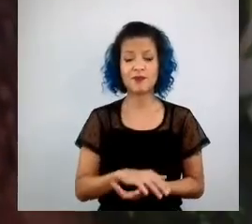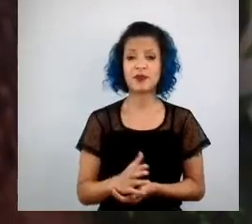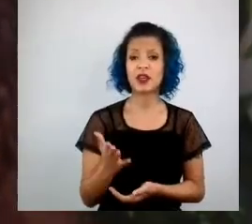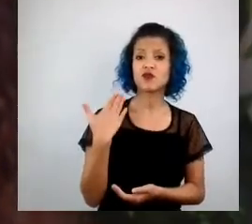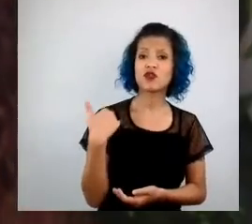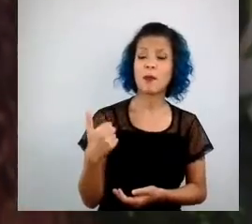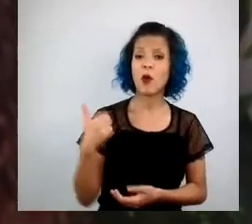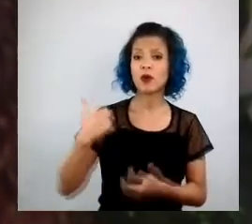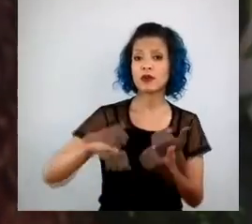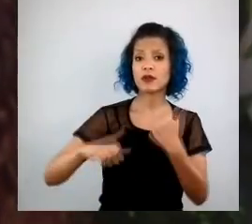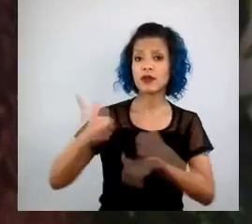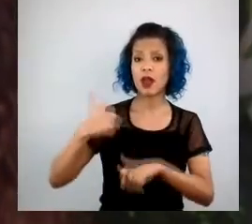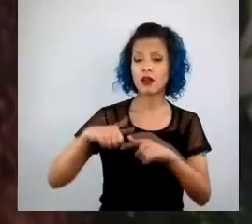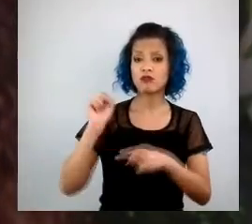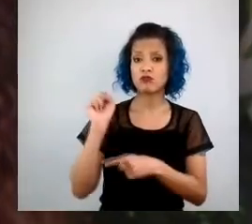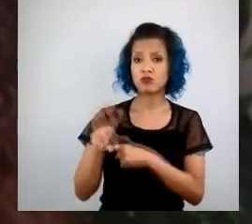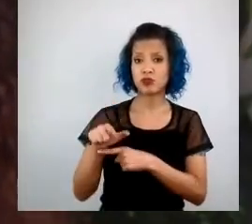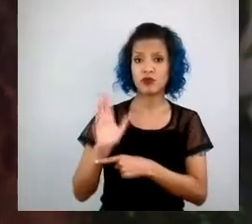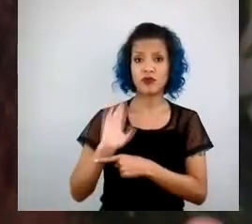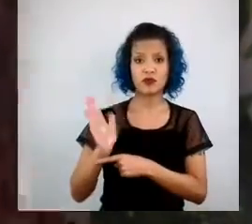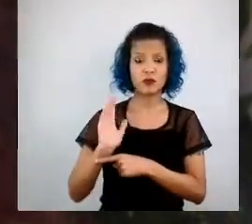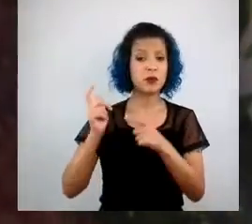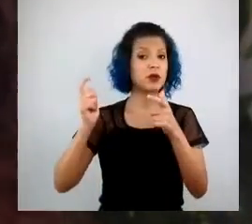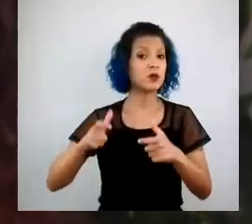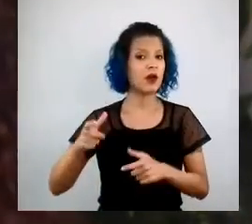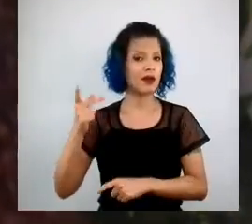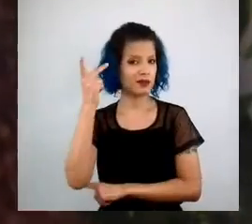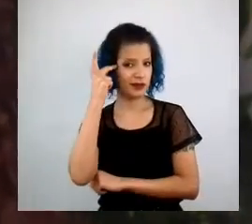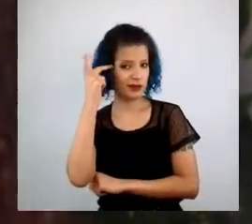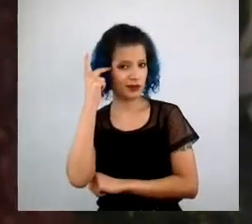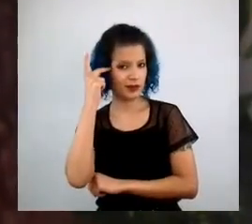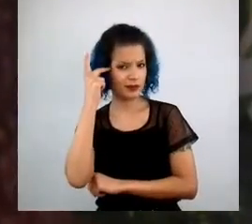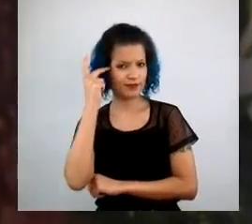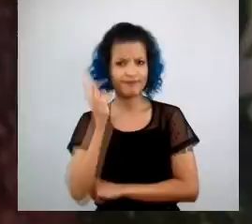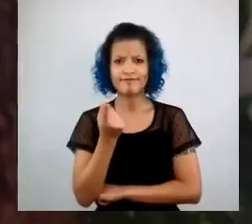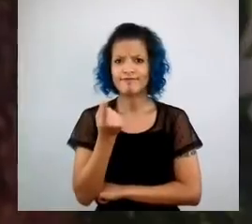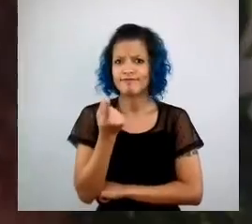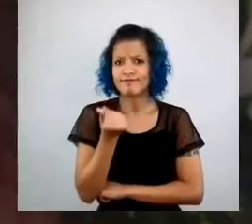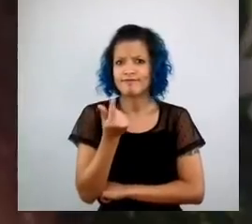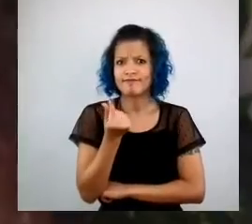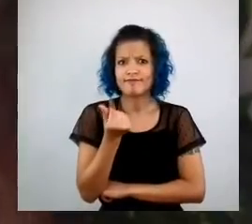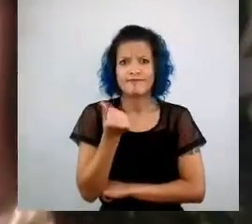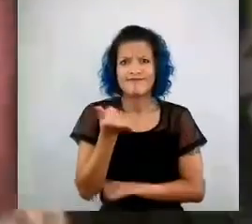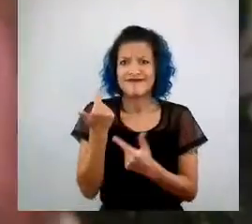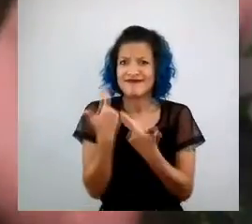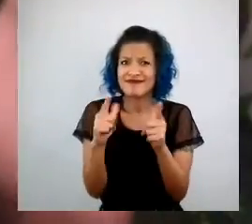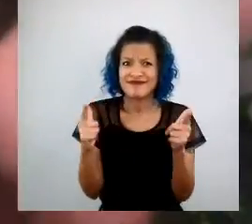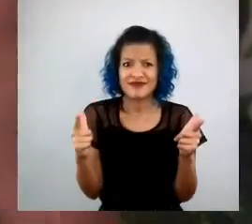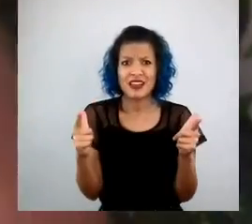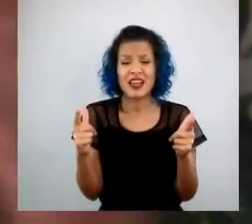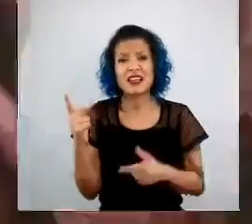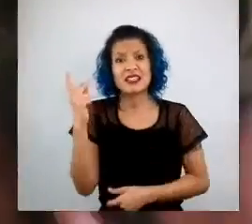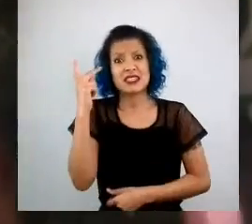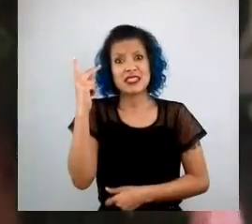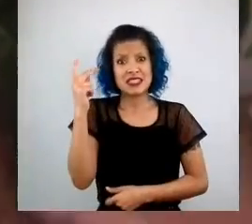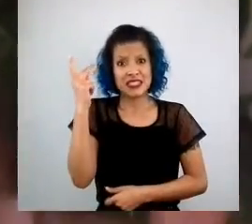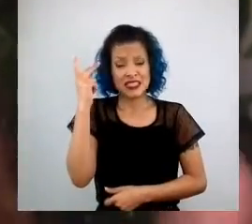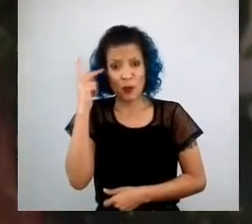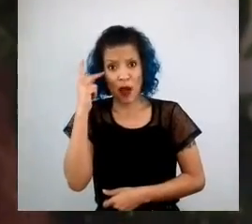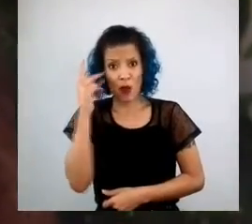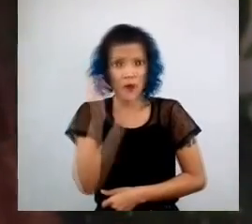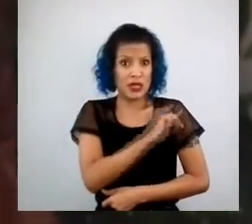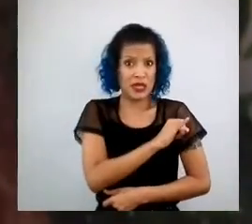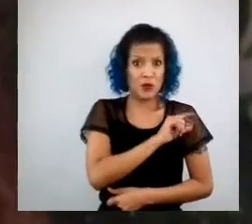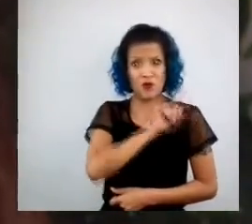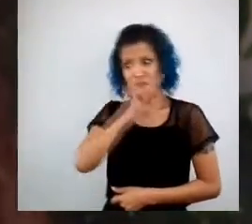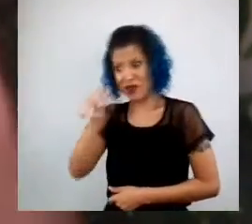que era em São Paulo. Estava sem grana até para ir para São Paulo para fazer esse teste, mas tem esse lado empreendedor,